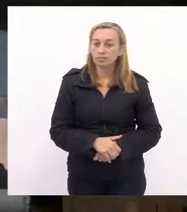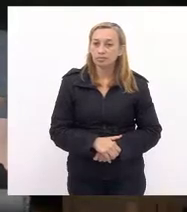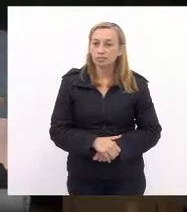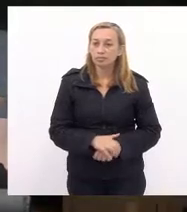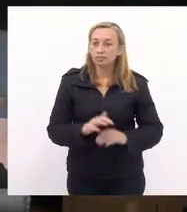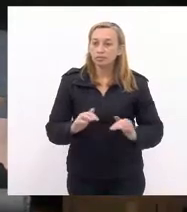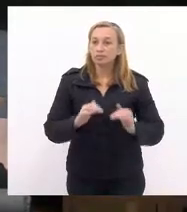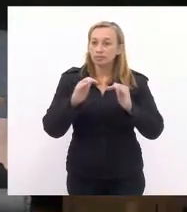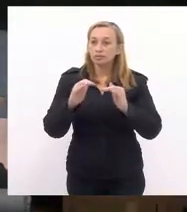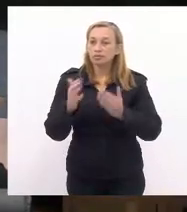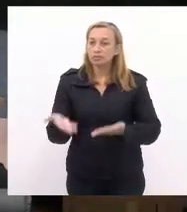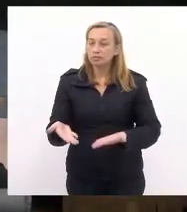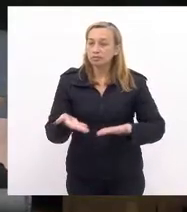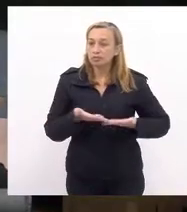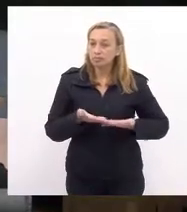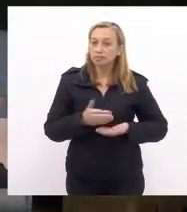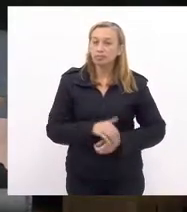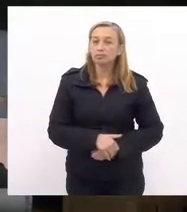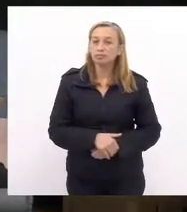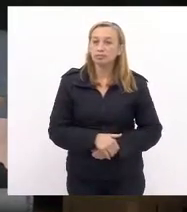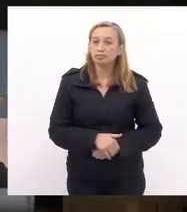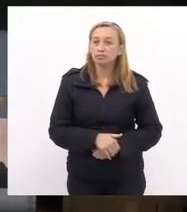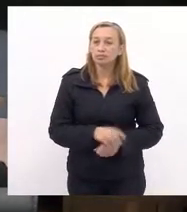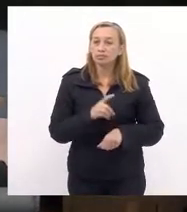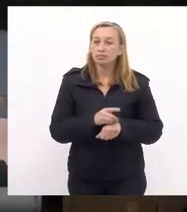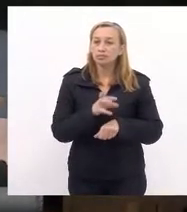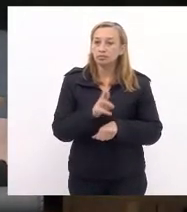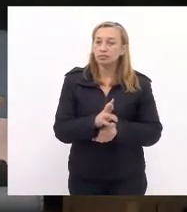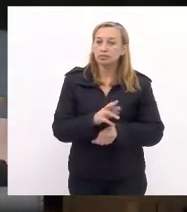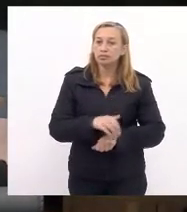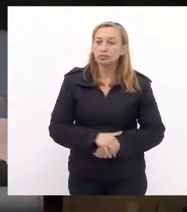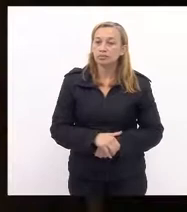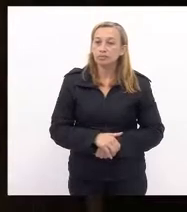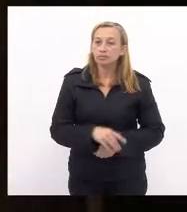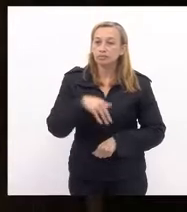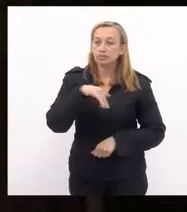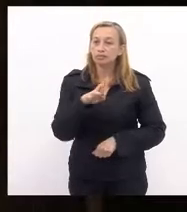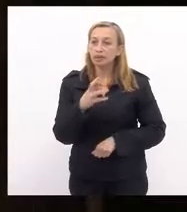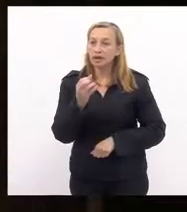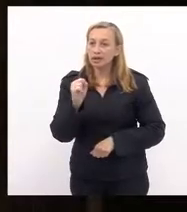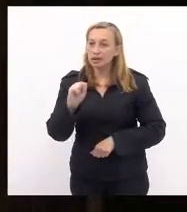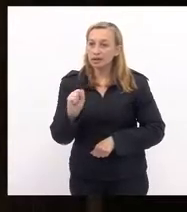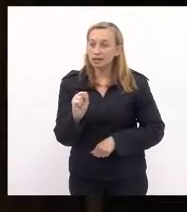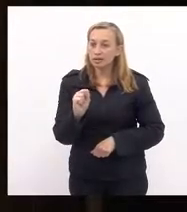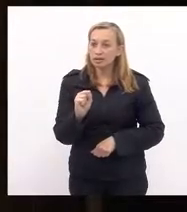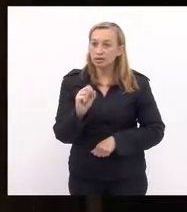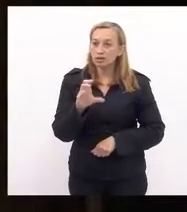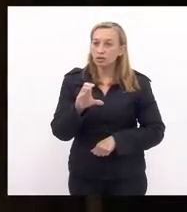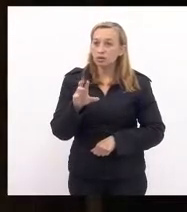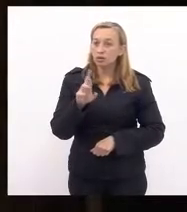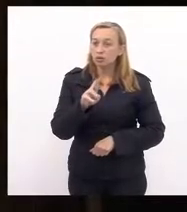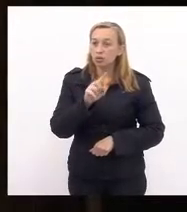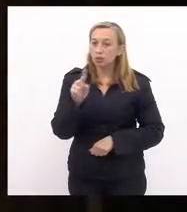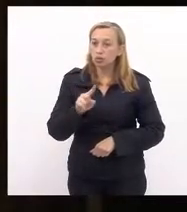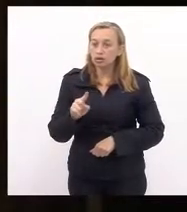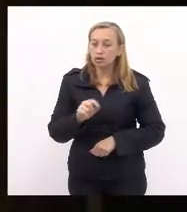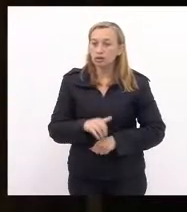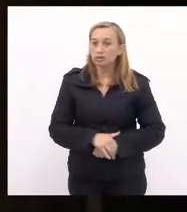Tenho a honra de chamar a excelentíssima doutora Marisa Cruz Camilo Codos.